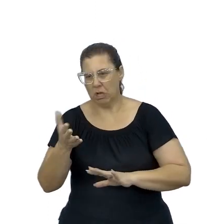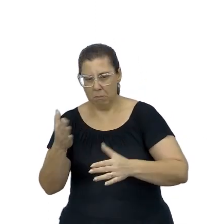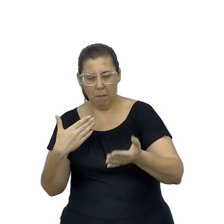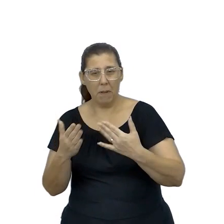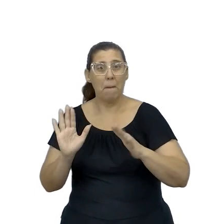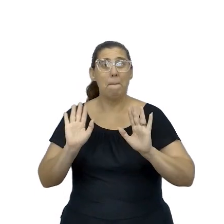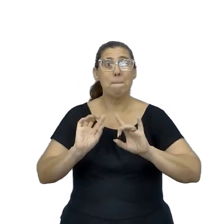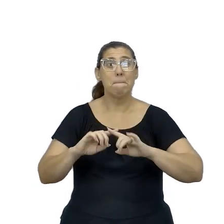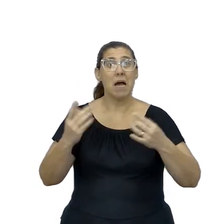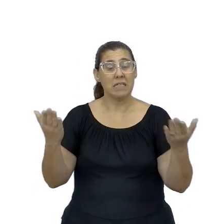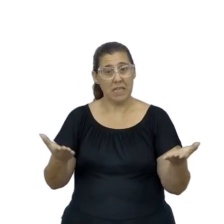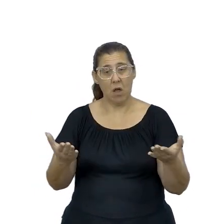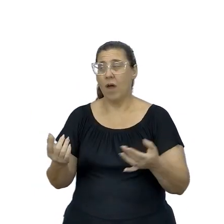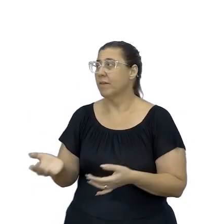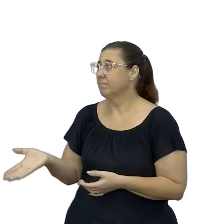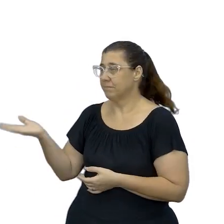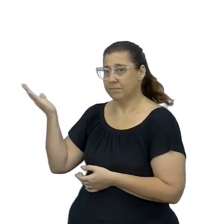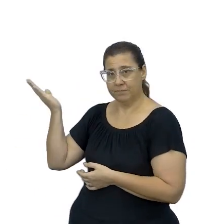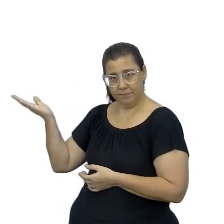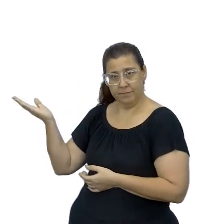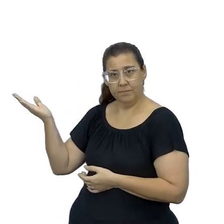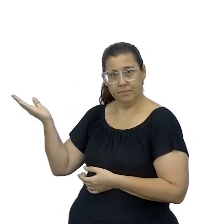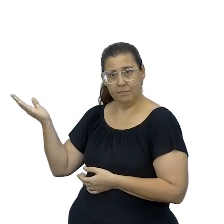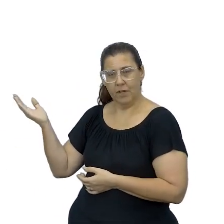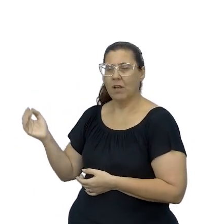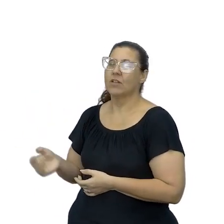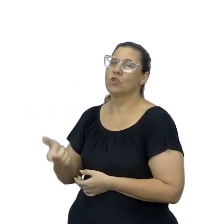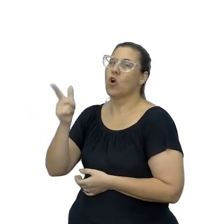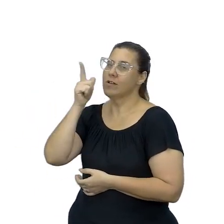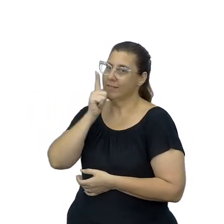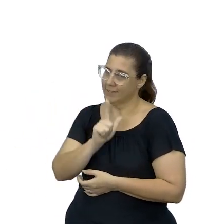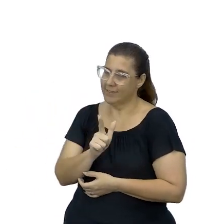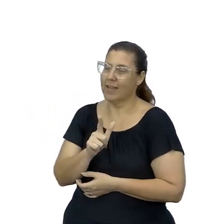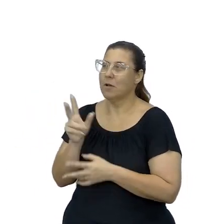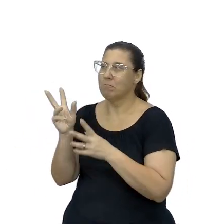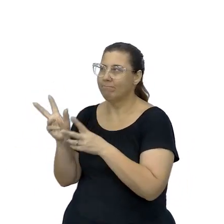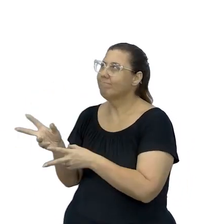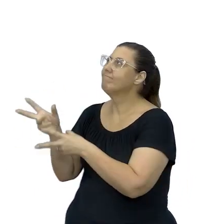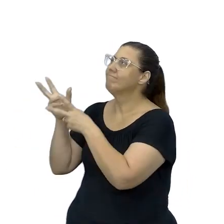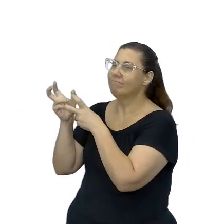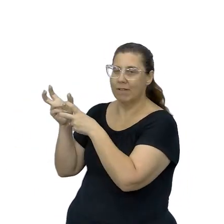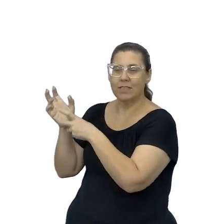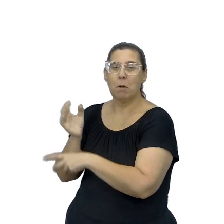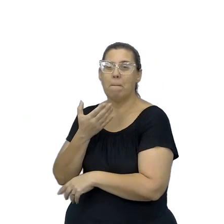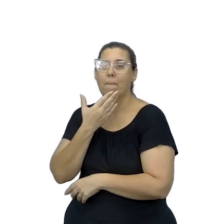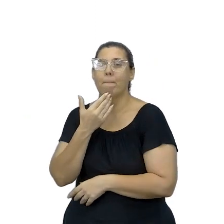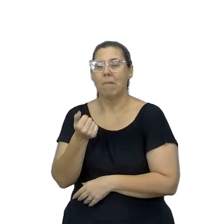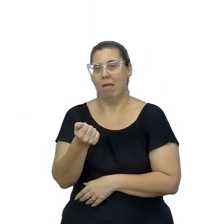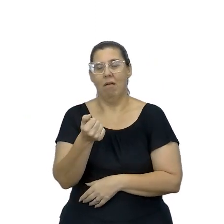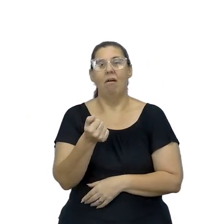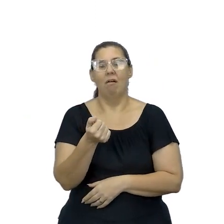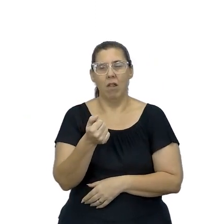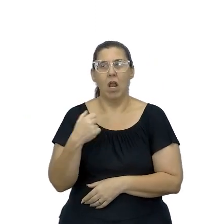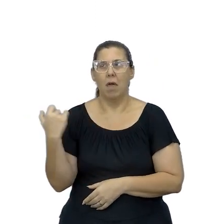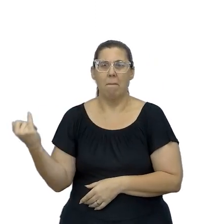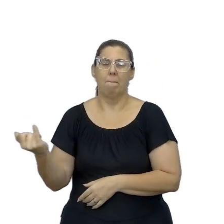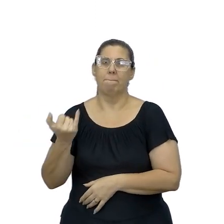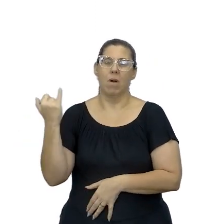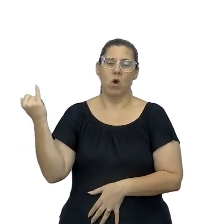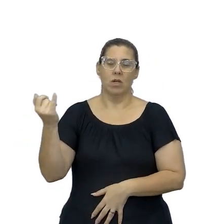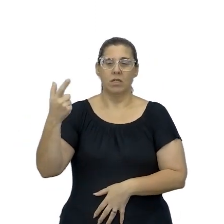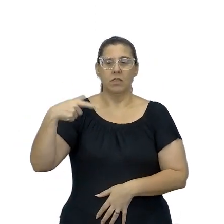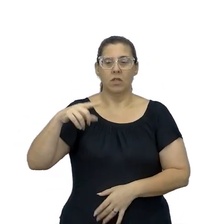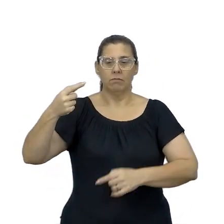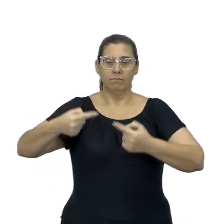isso, mas agora com o embasamento, né, do Brunner, a gente consegue perceber ainda mais, né, a importância da gente